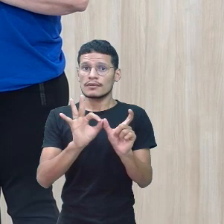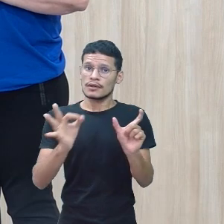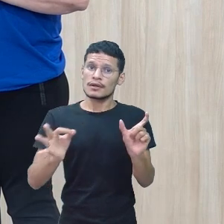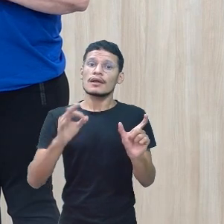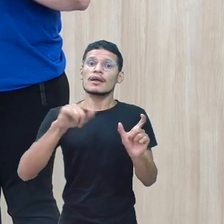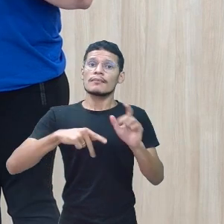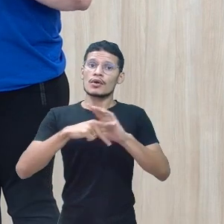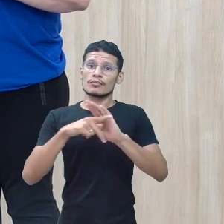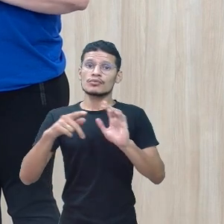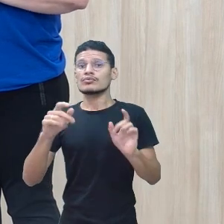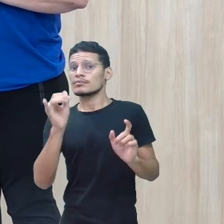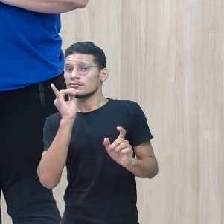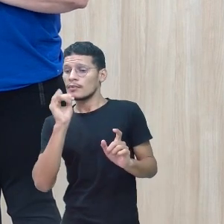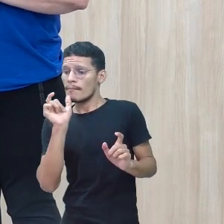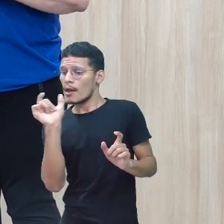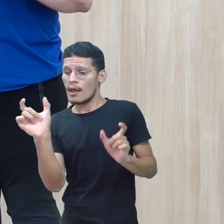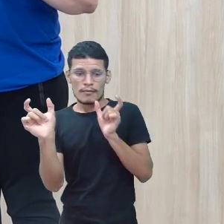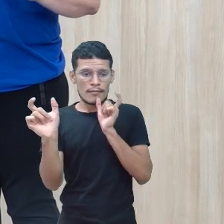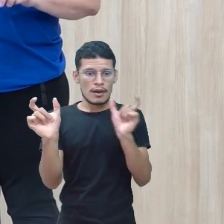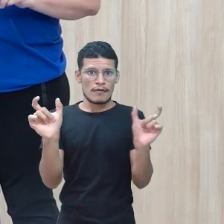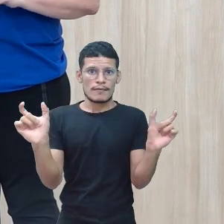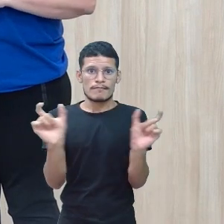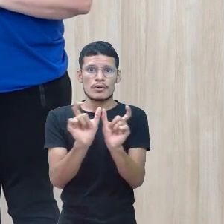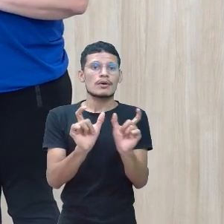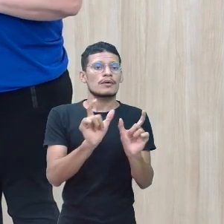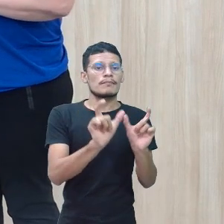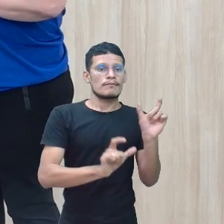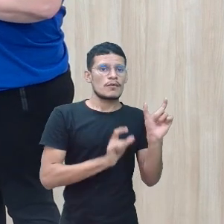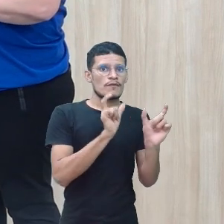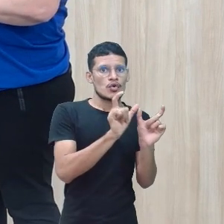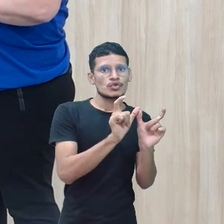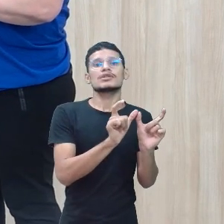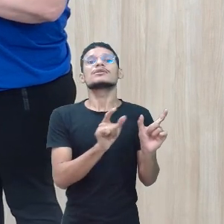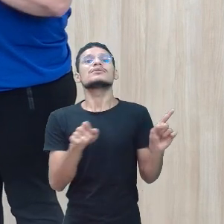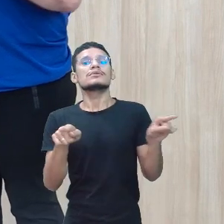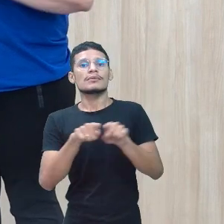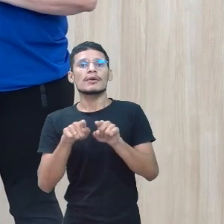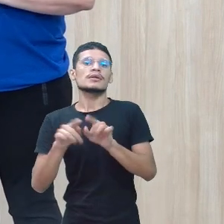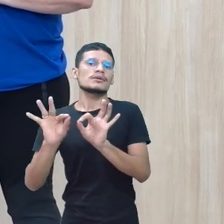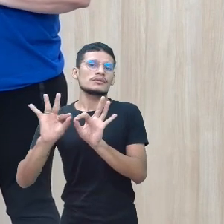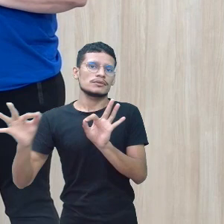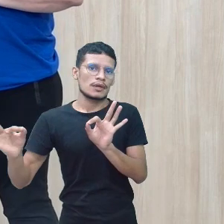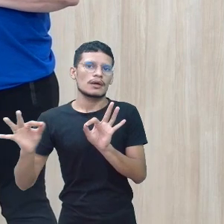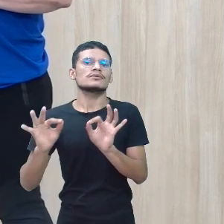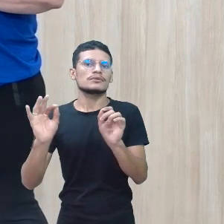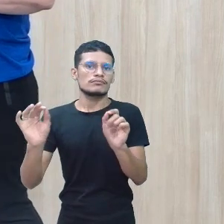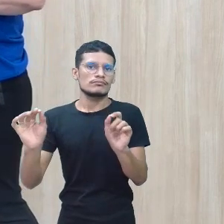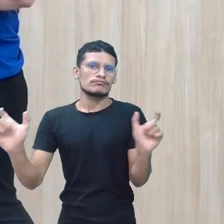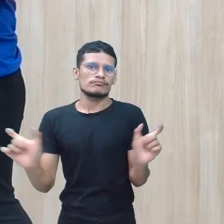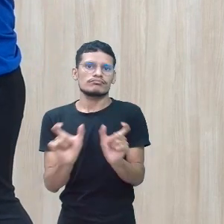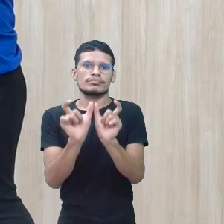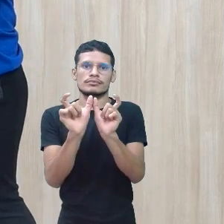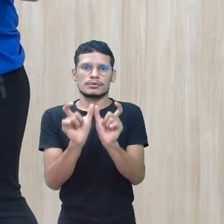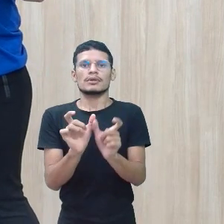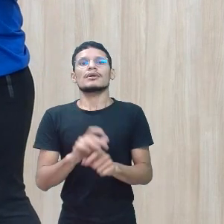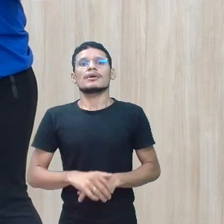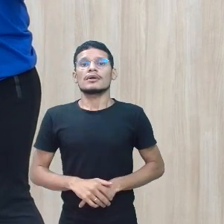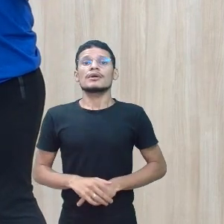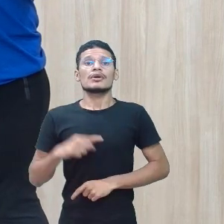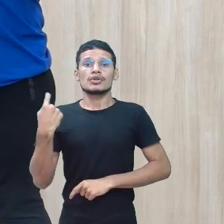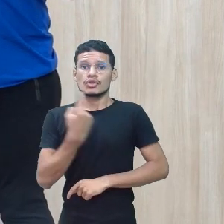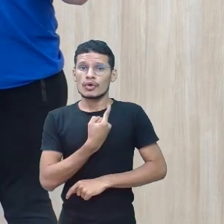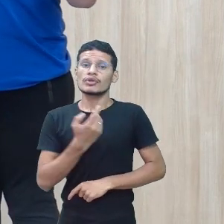duas palavras, não é? Morfologia e sintaxe. Então, nós vimos